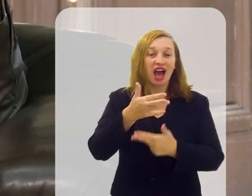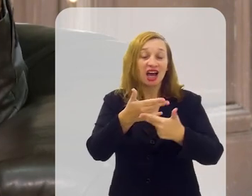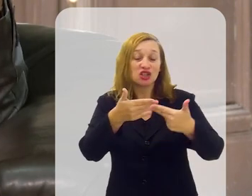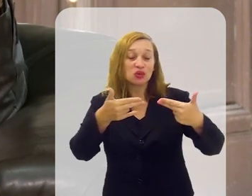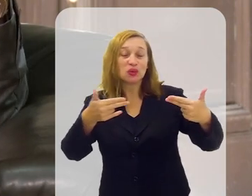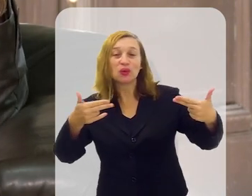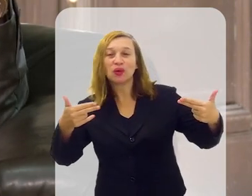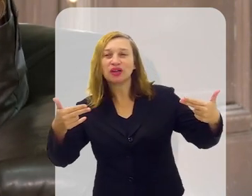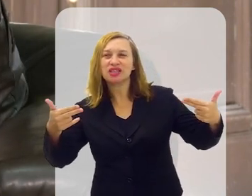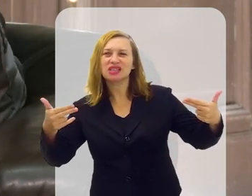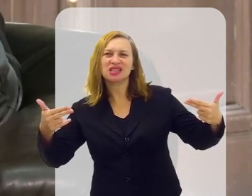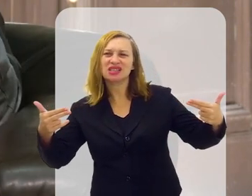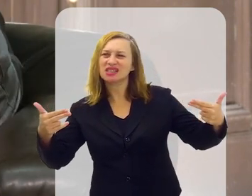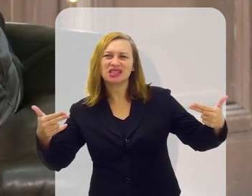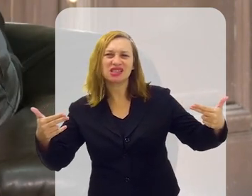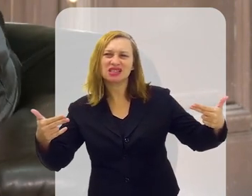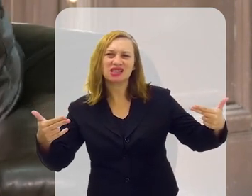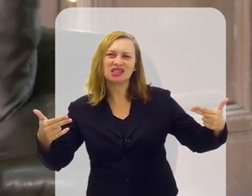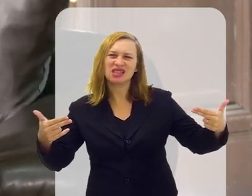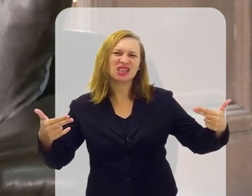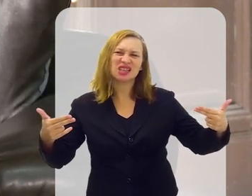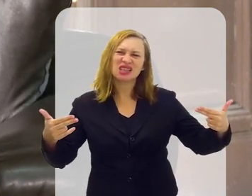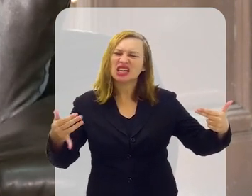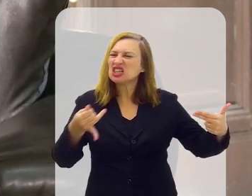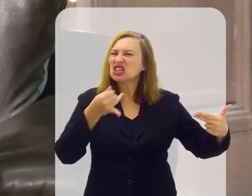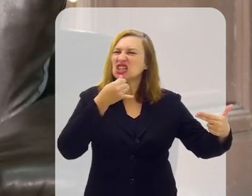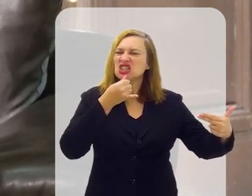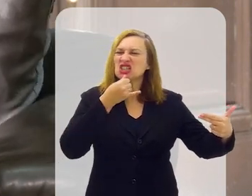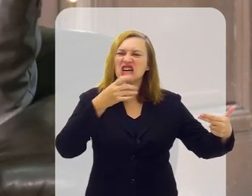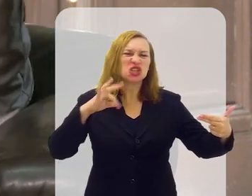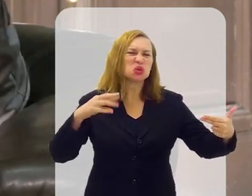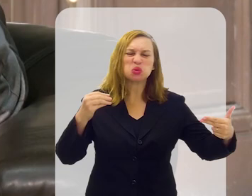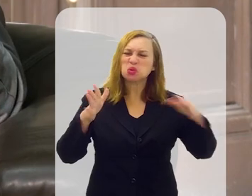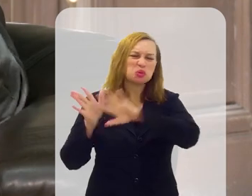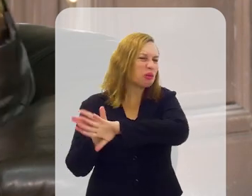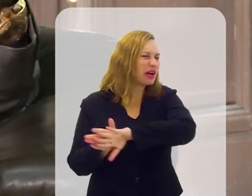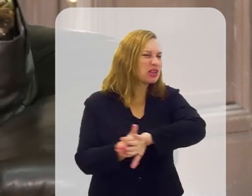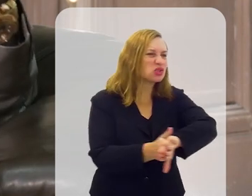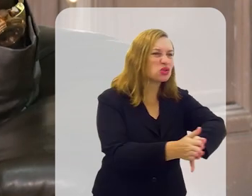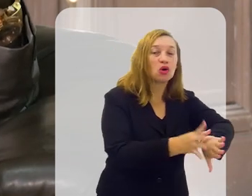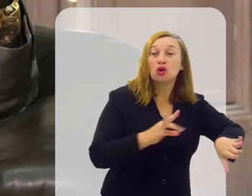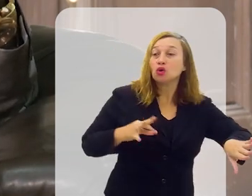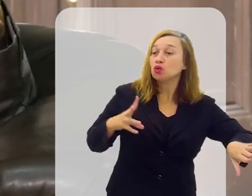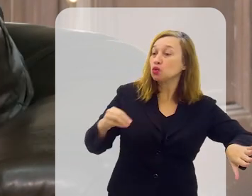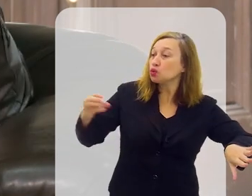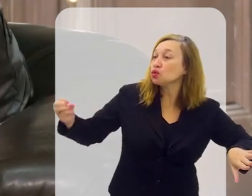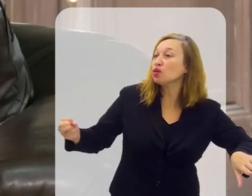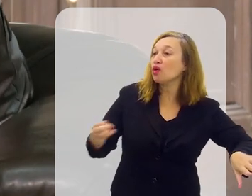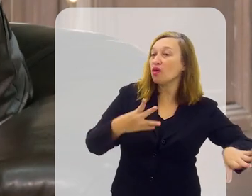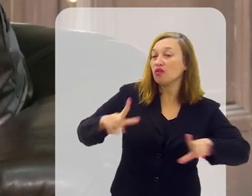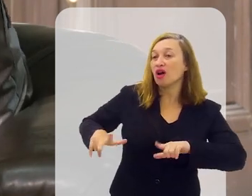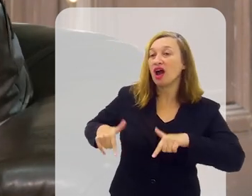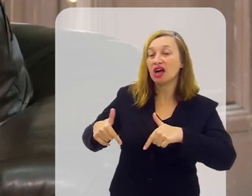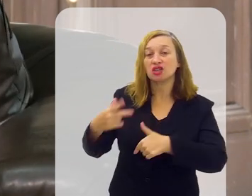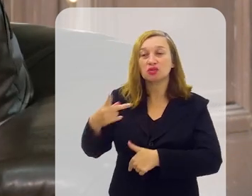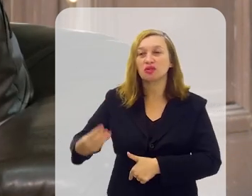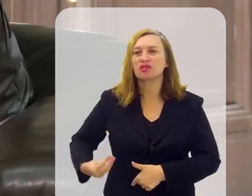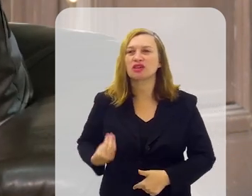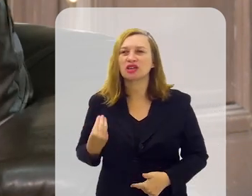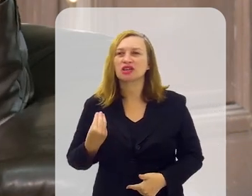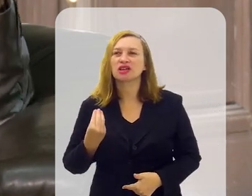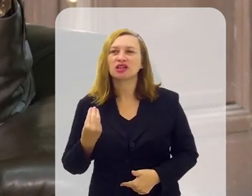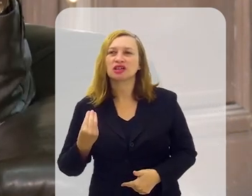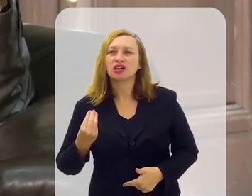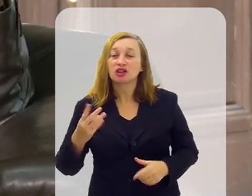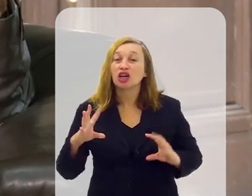as coisas... Velhas passam e tudo novo se